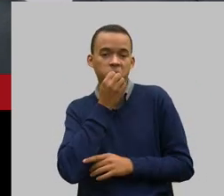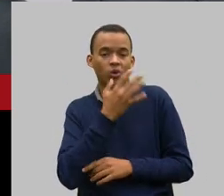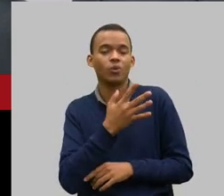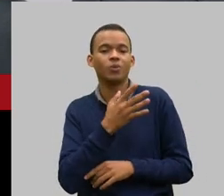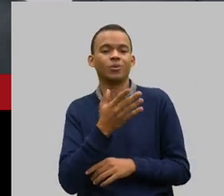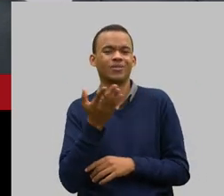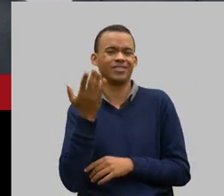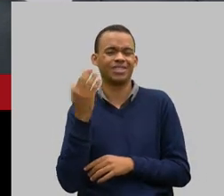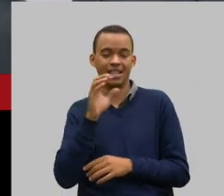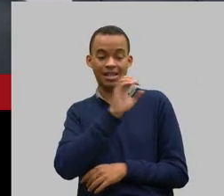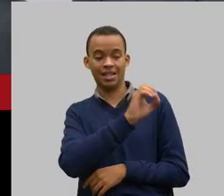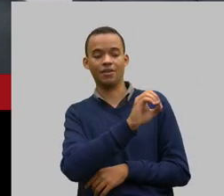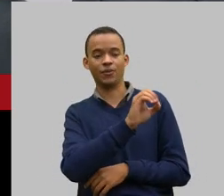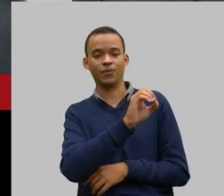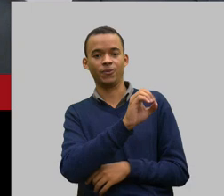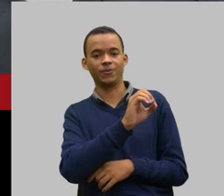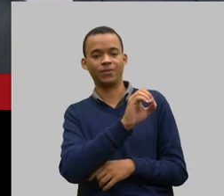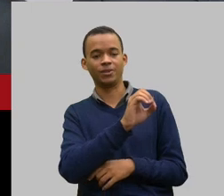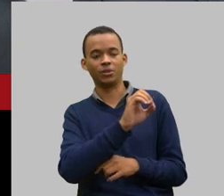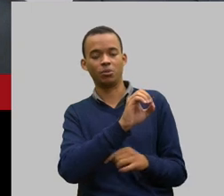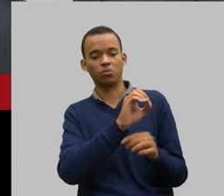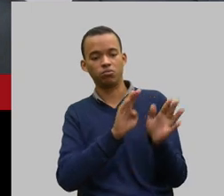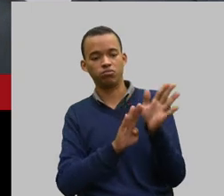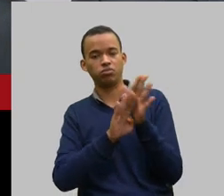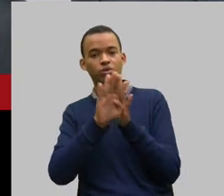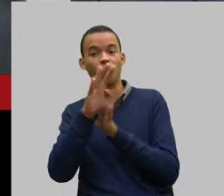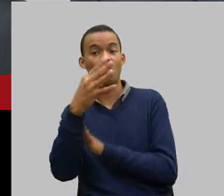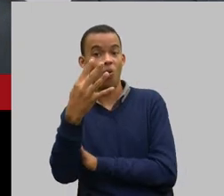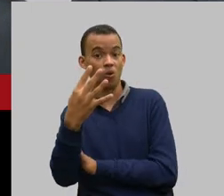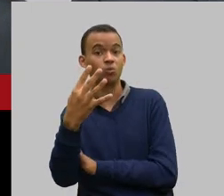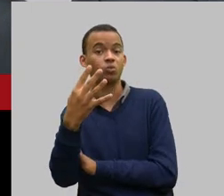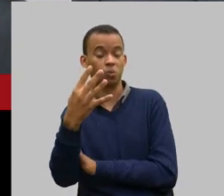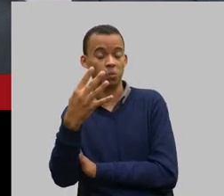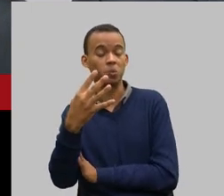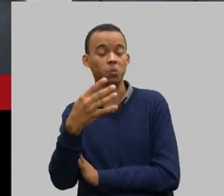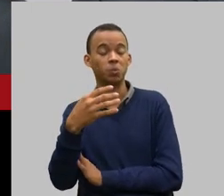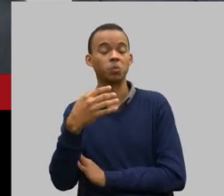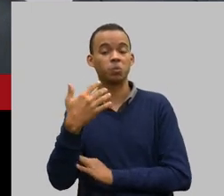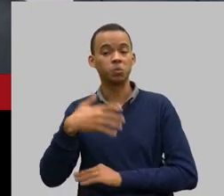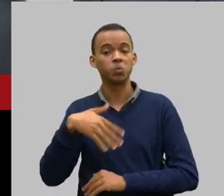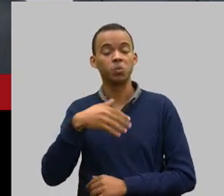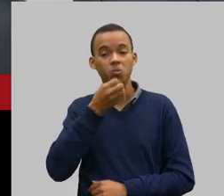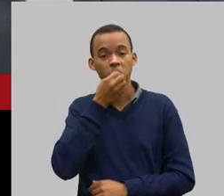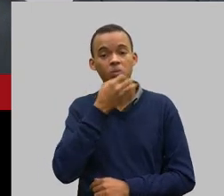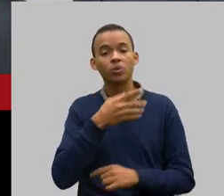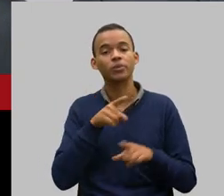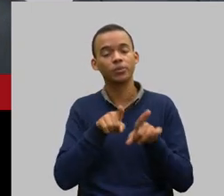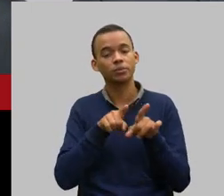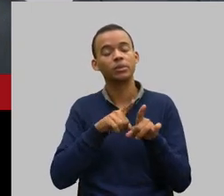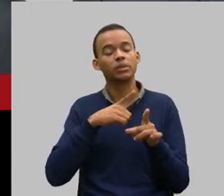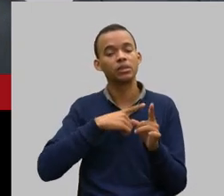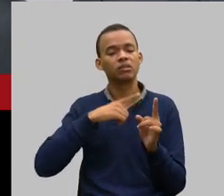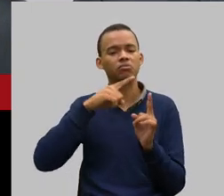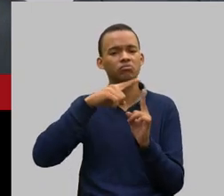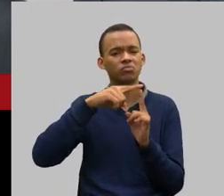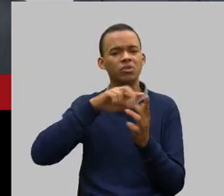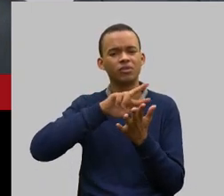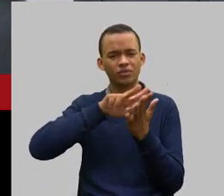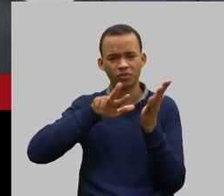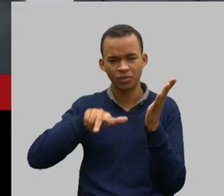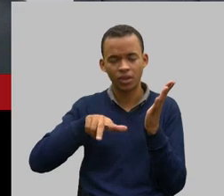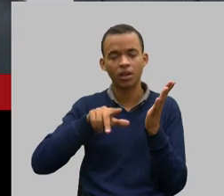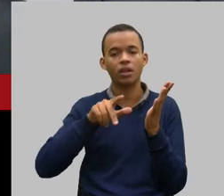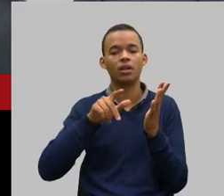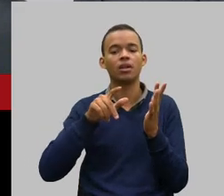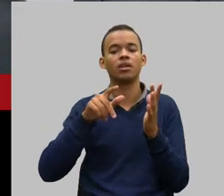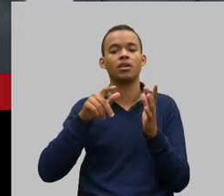44 GB de de GD e temos mais 4,3 de GC que é a grande as grandes